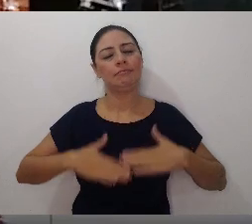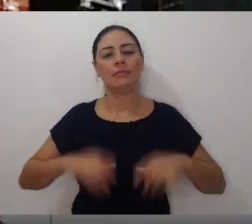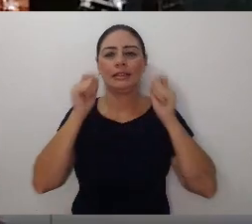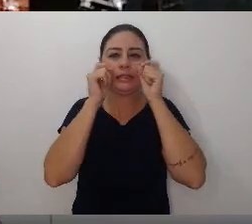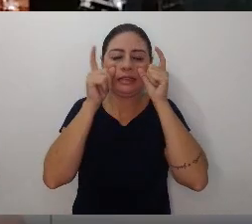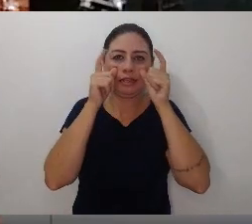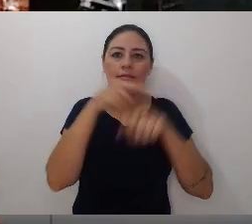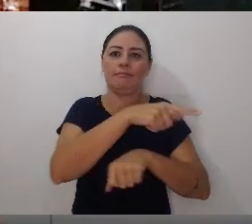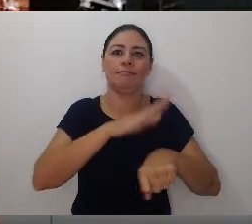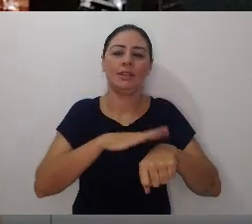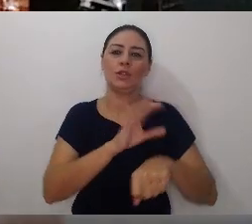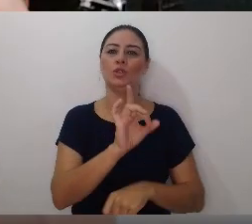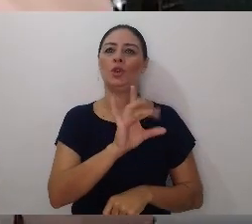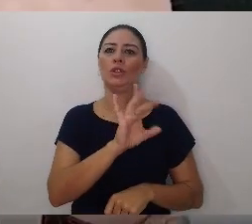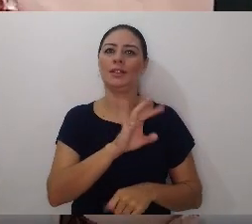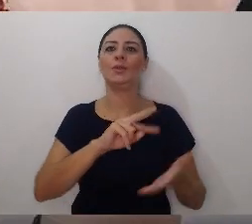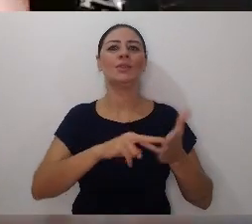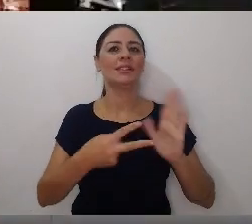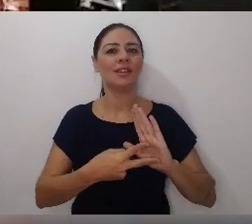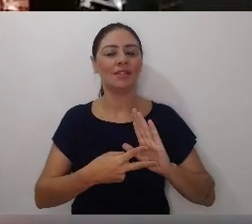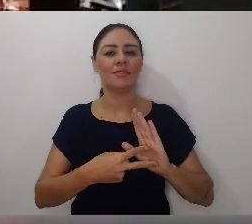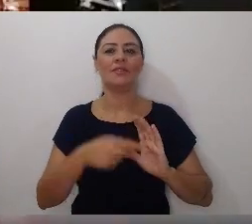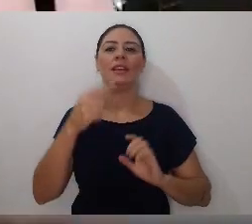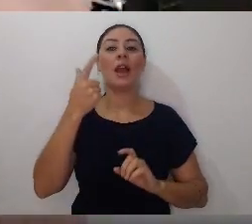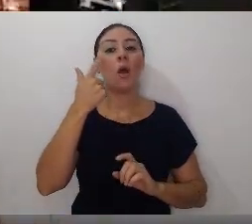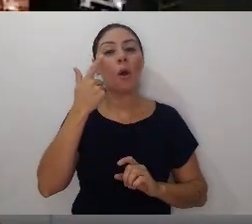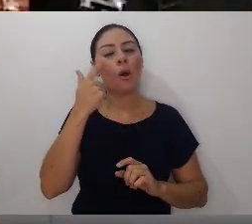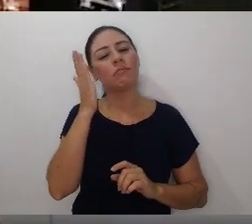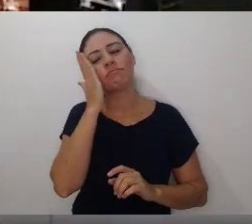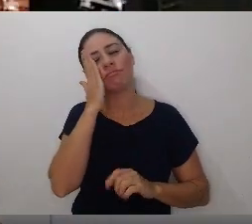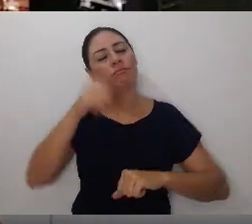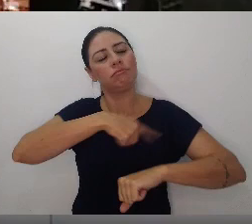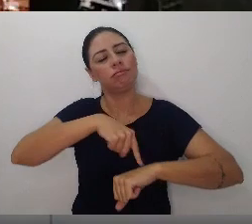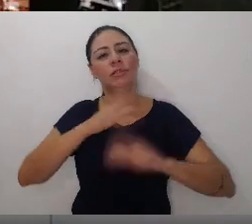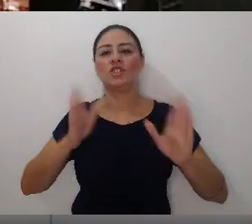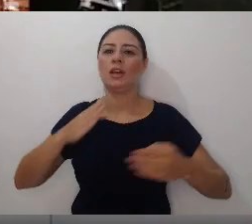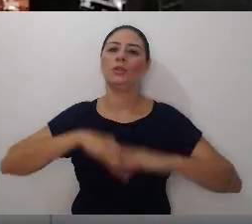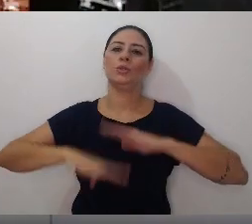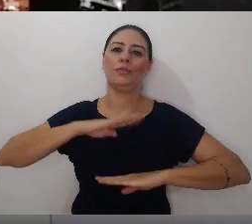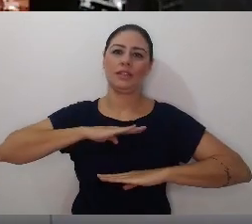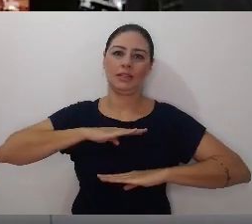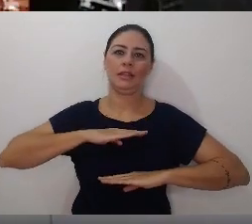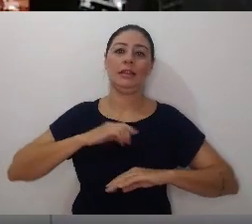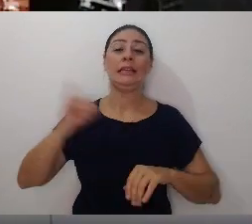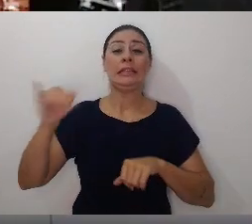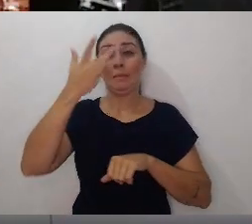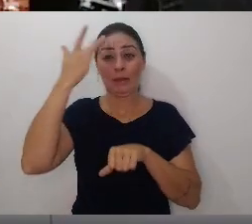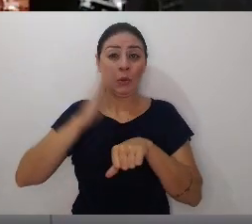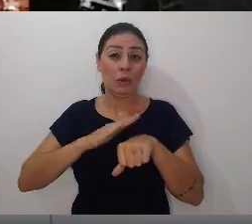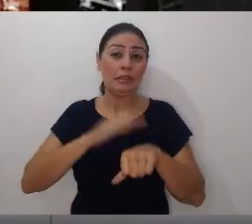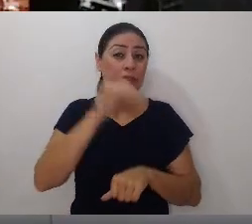mas desde que ele tenha um despertar espontâneo, isso já quer dizer que as horas de sono estão